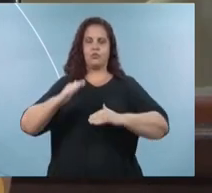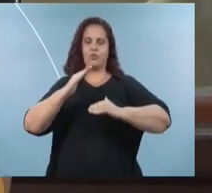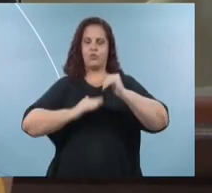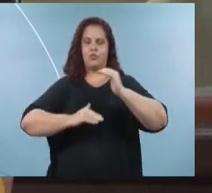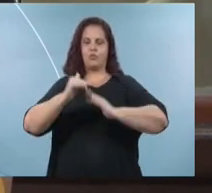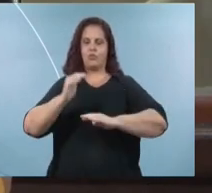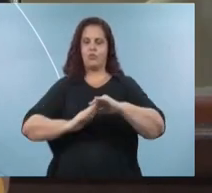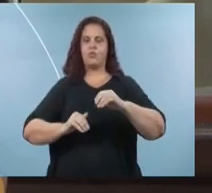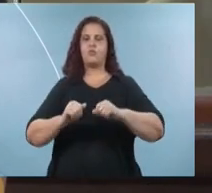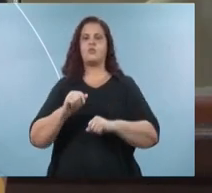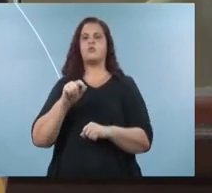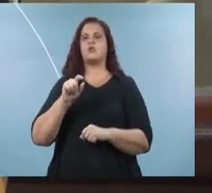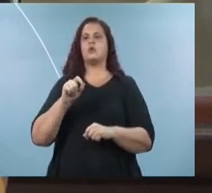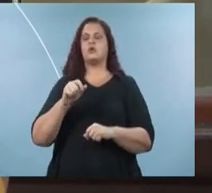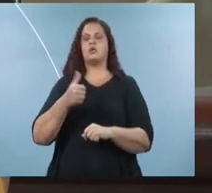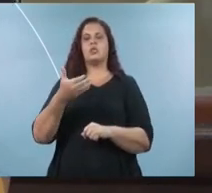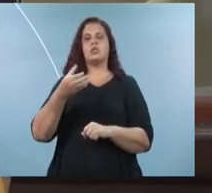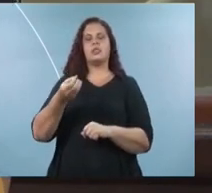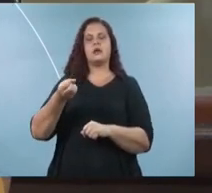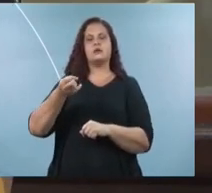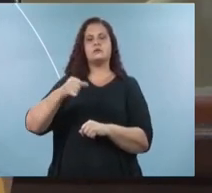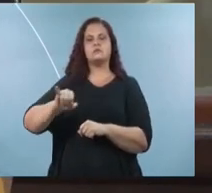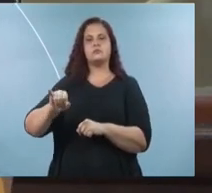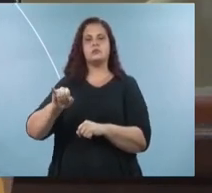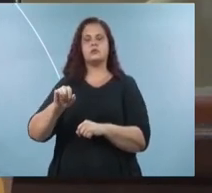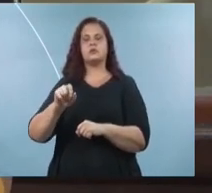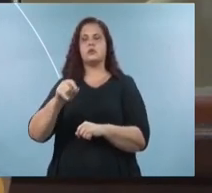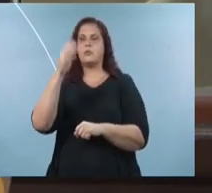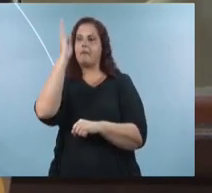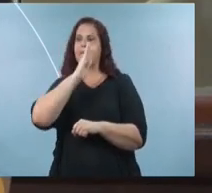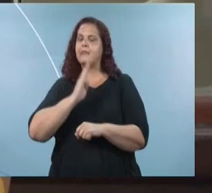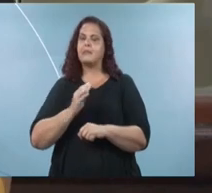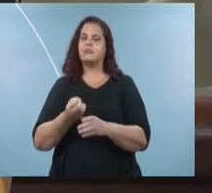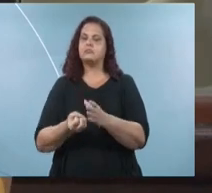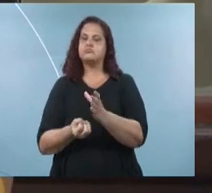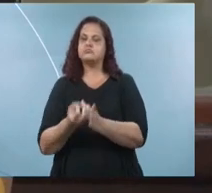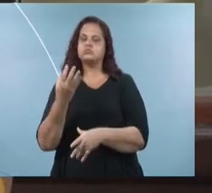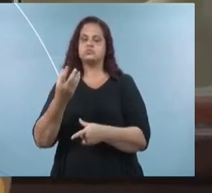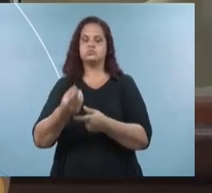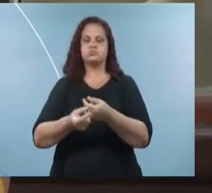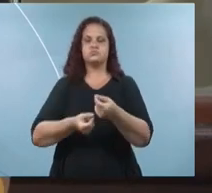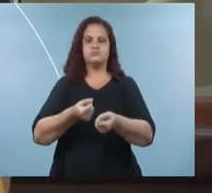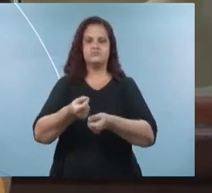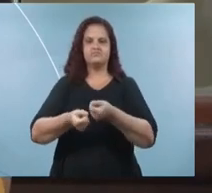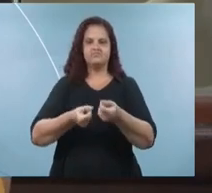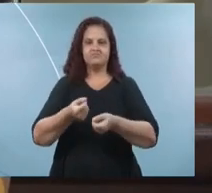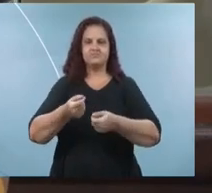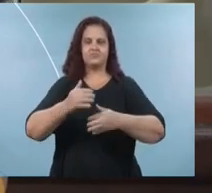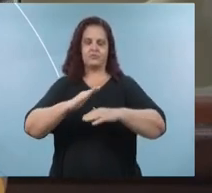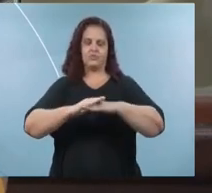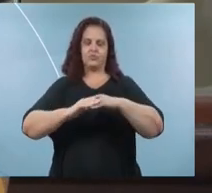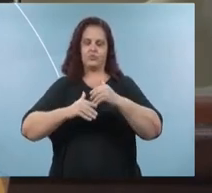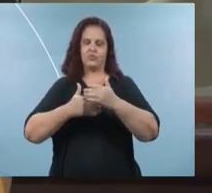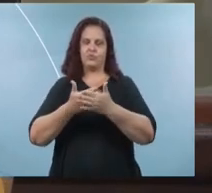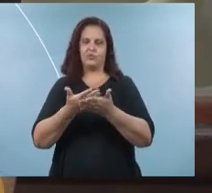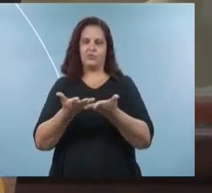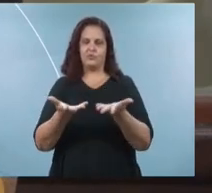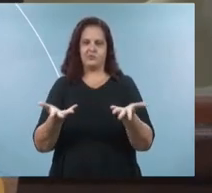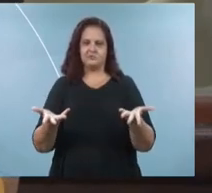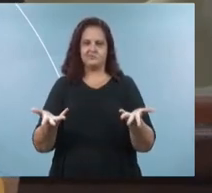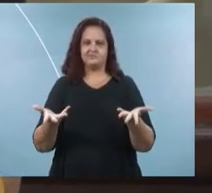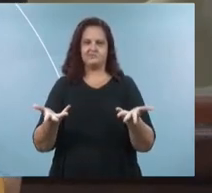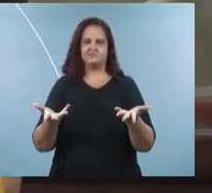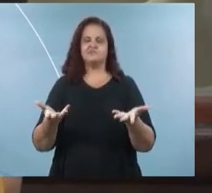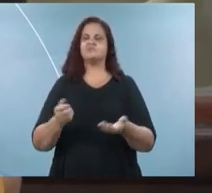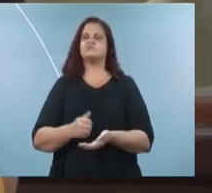de quase 10 milhões de brasileiros que criam e produzem com suas mãos, levando